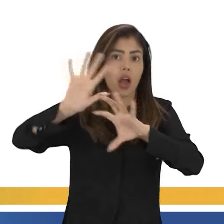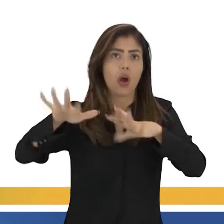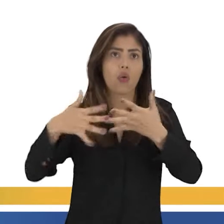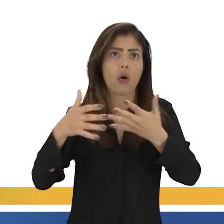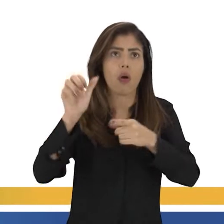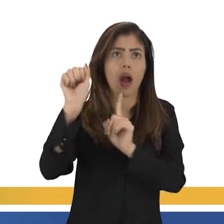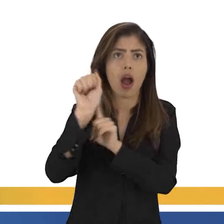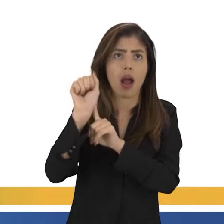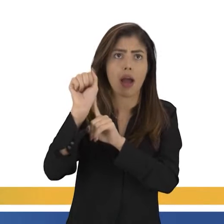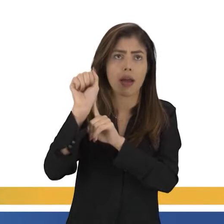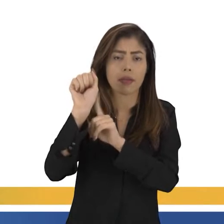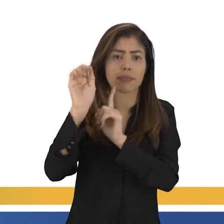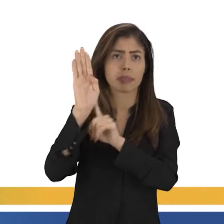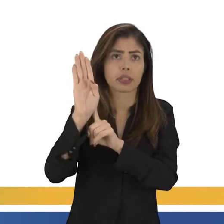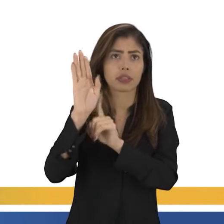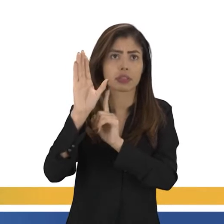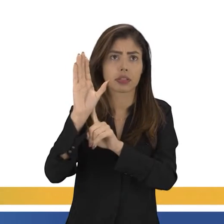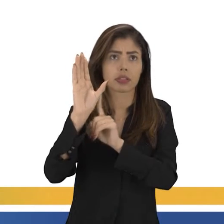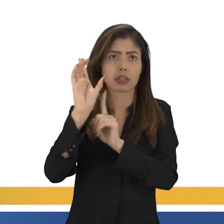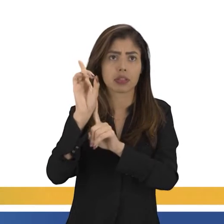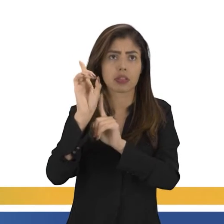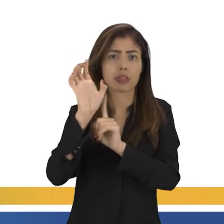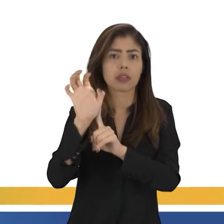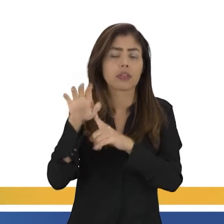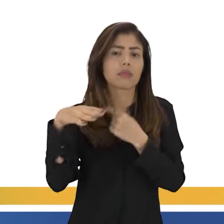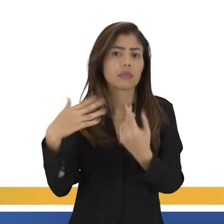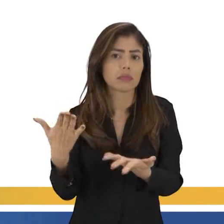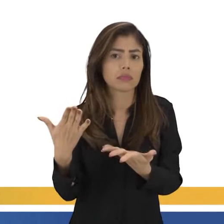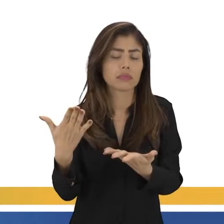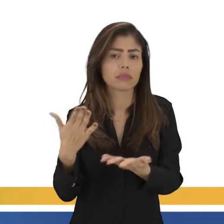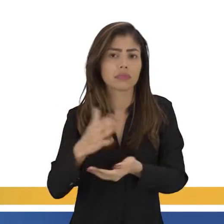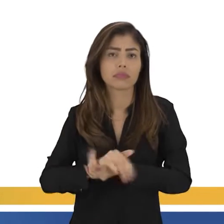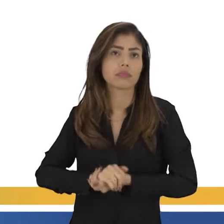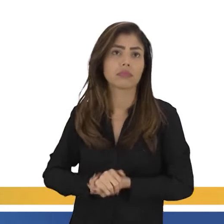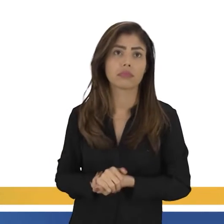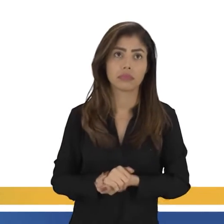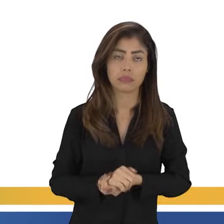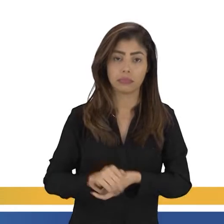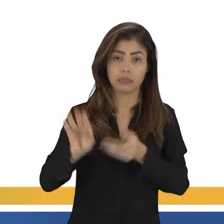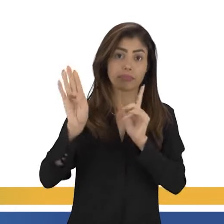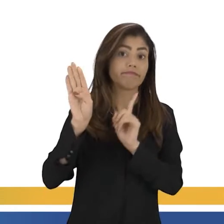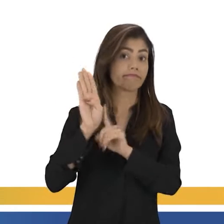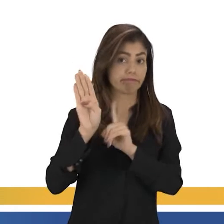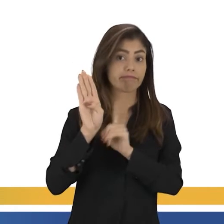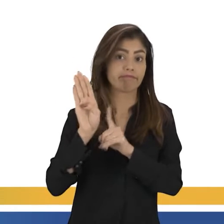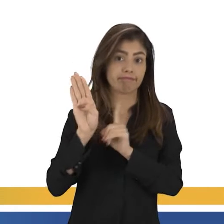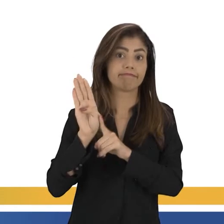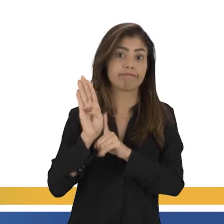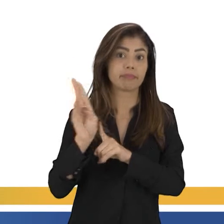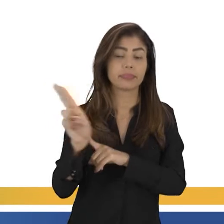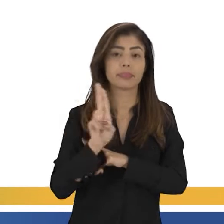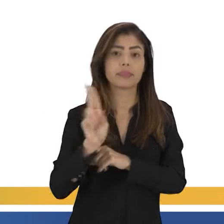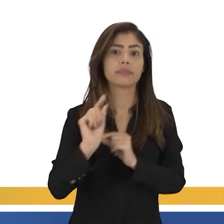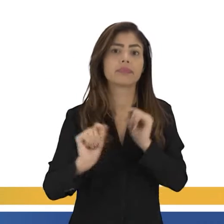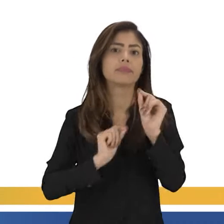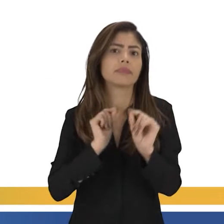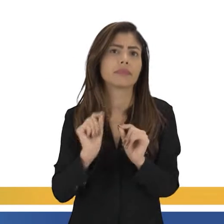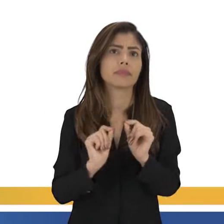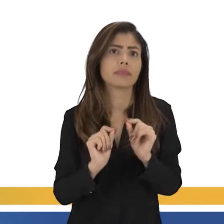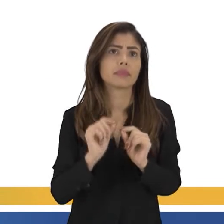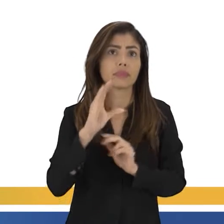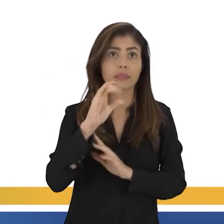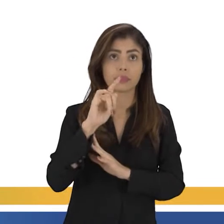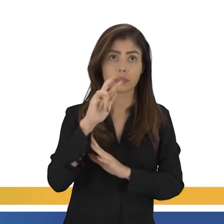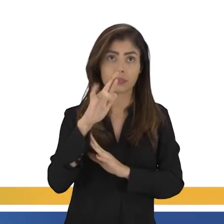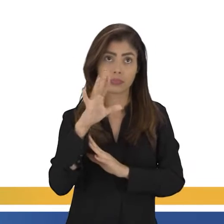as alternativas? Então, com certeza, seria a alternativa B, né? São chamados o quê? Os